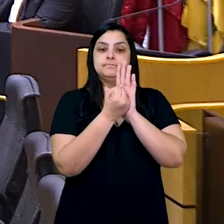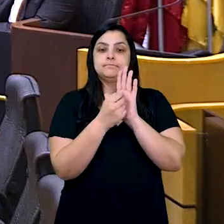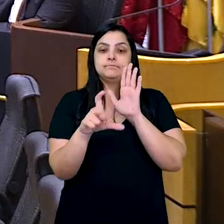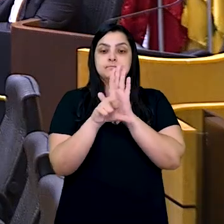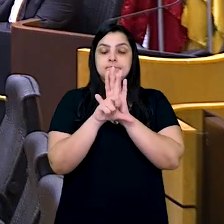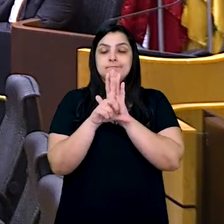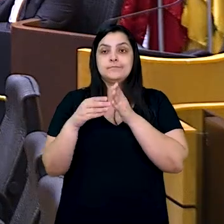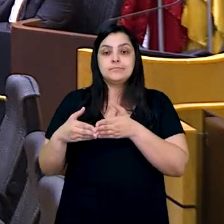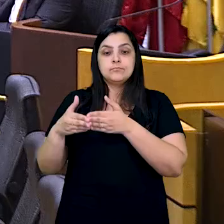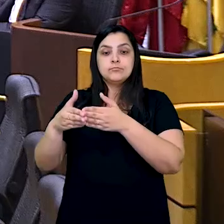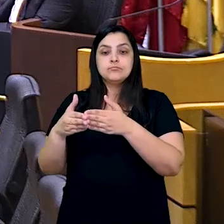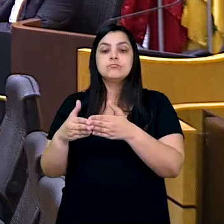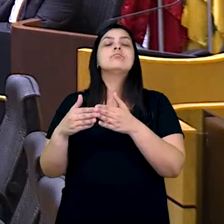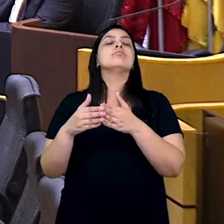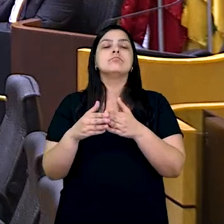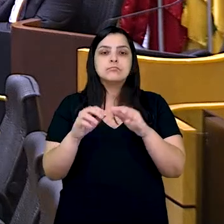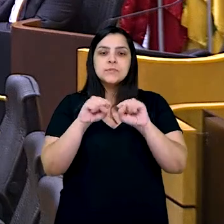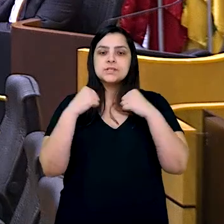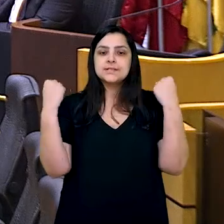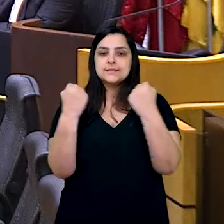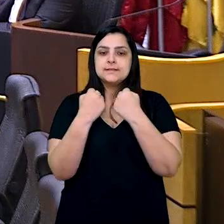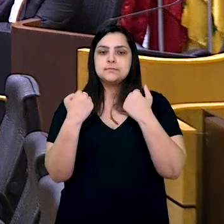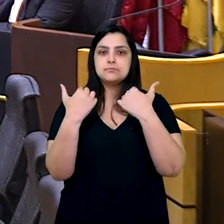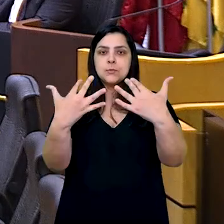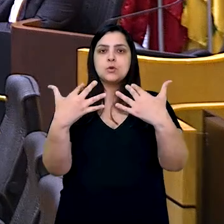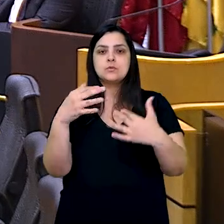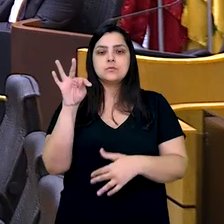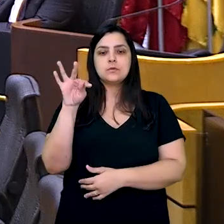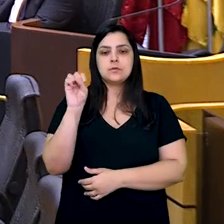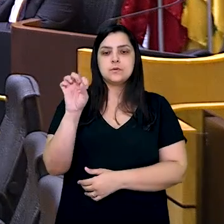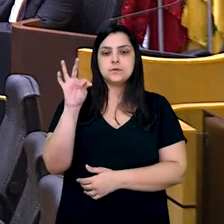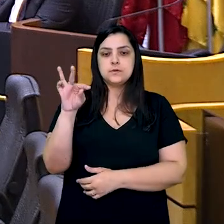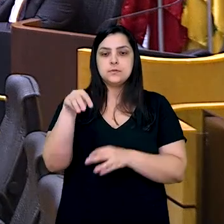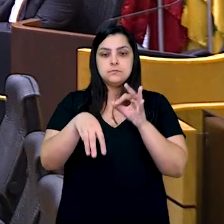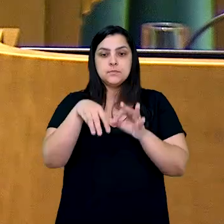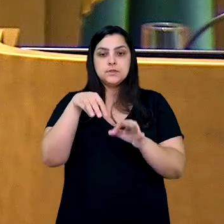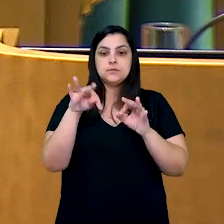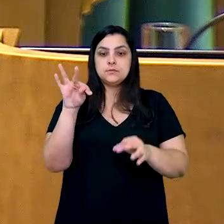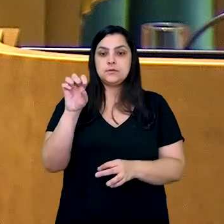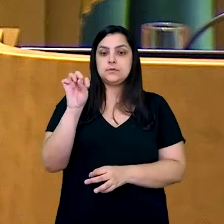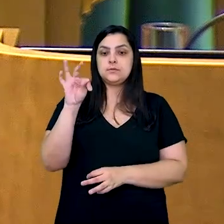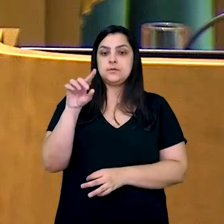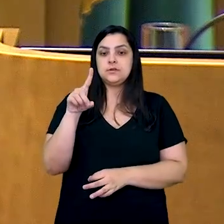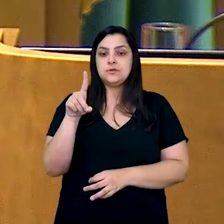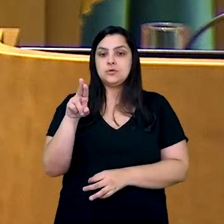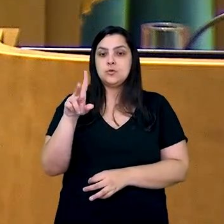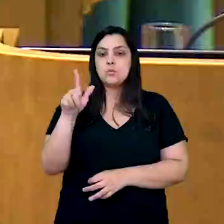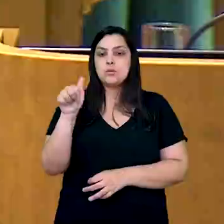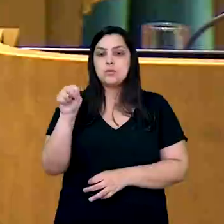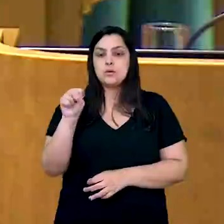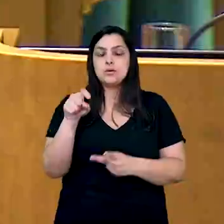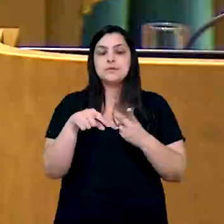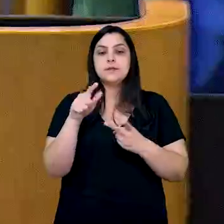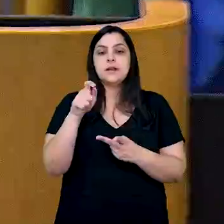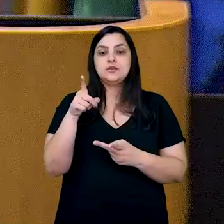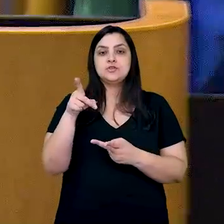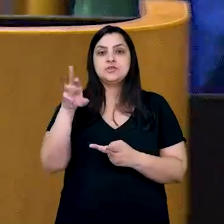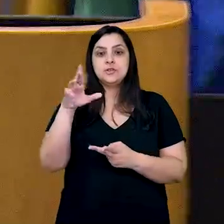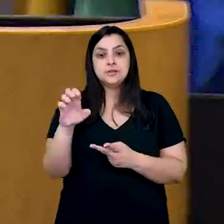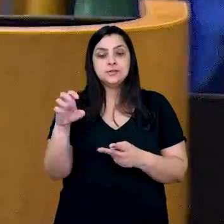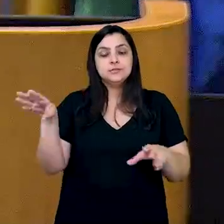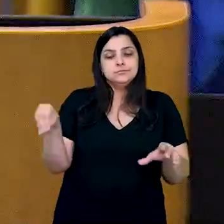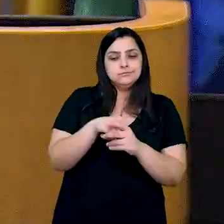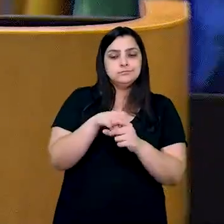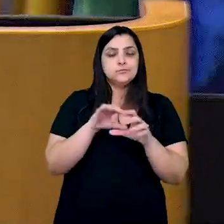O Marco Legal Portuário foi tema de simpósio no Tribunal Superior do Trabalho. Os ministros do TST, Douglas Alencar e